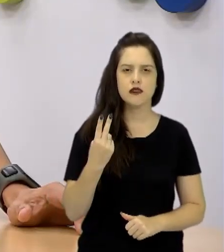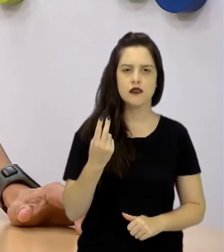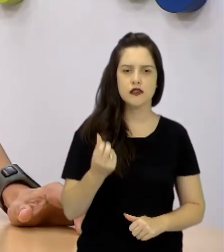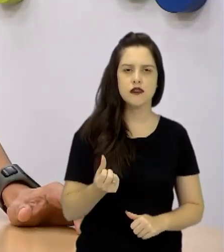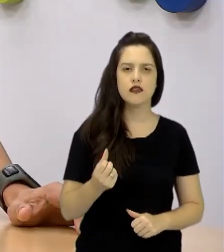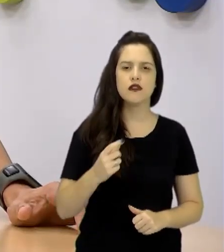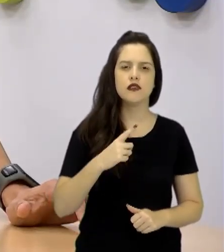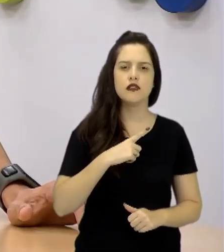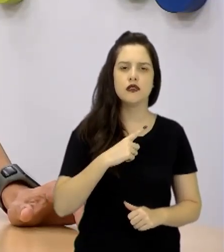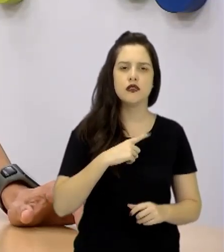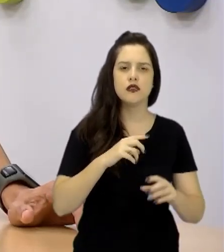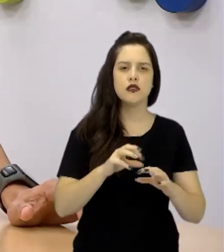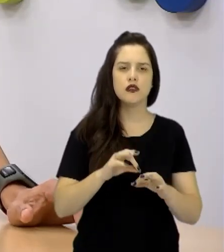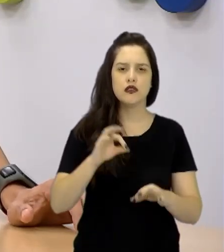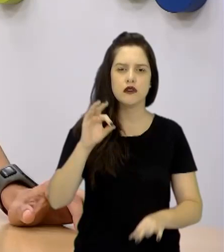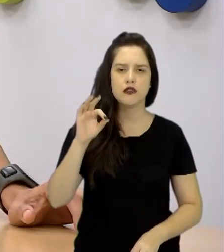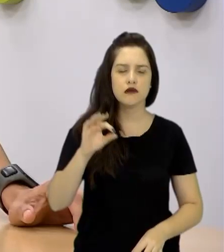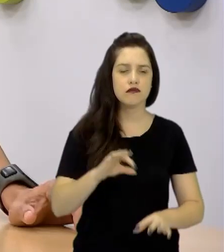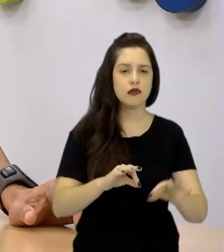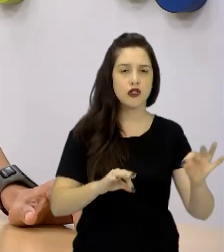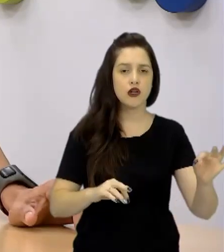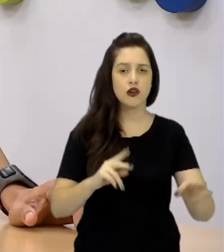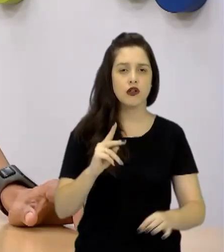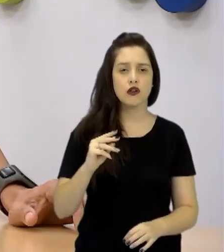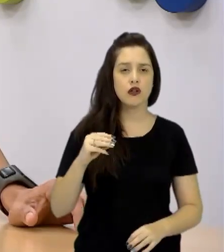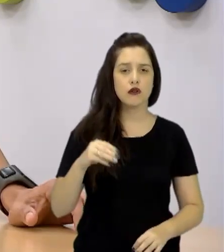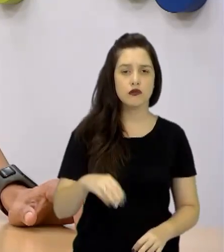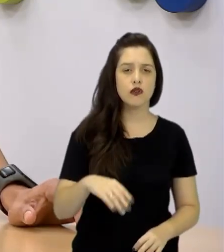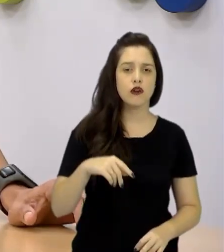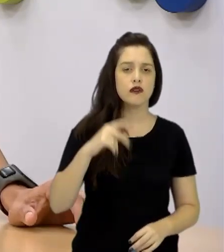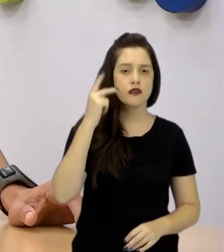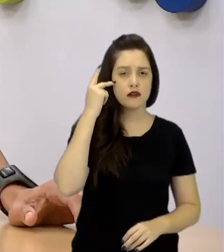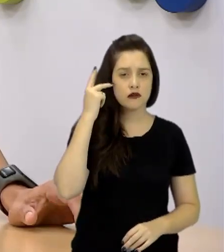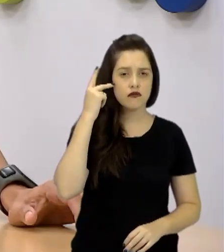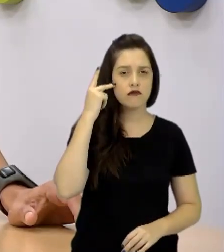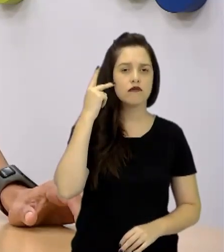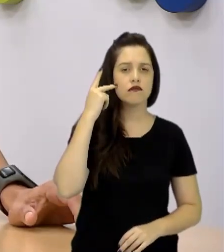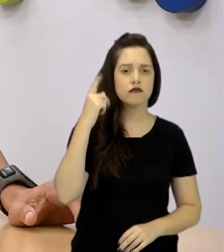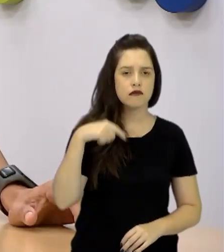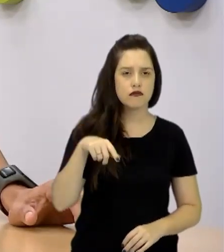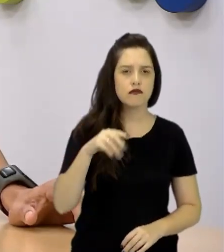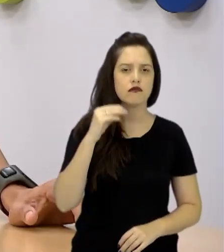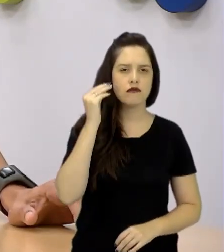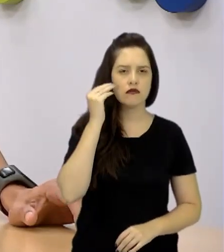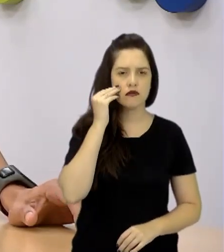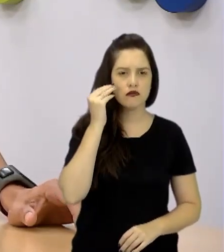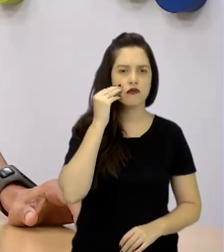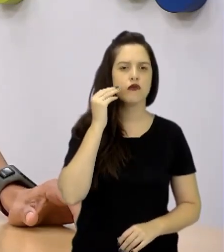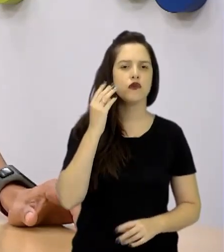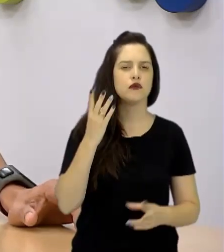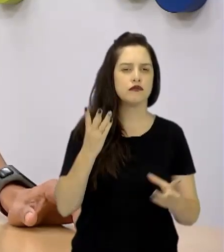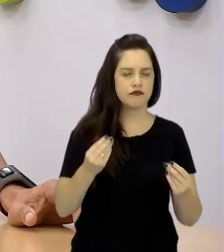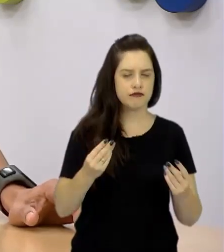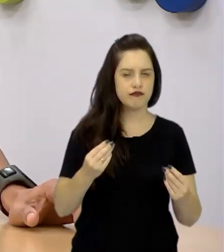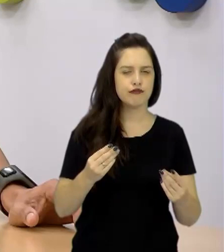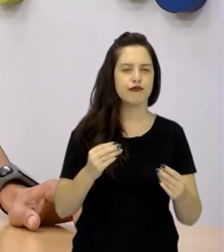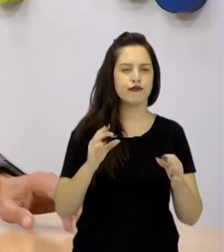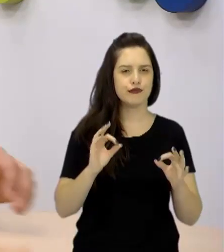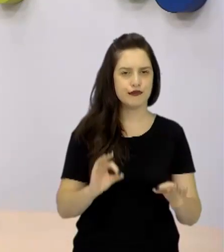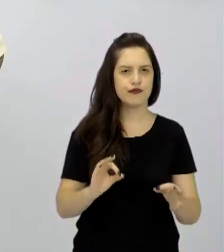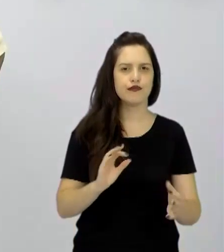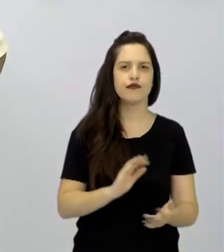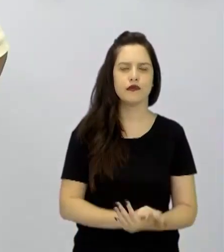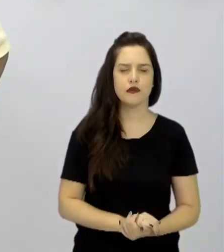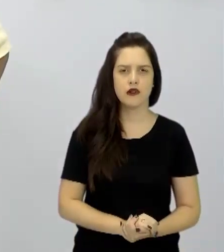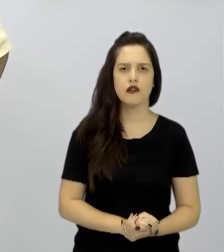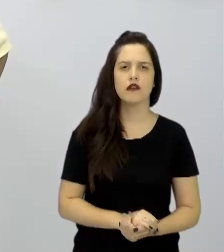166,23 habitantes por quilômetro quadrado da densidade populacional aqui de São Paulo. Veja que deve ter aumentado muito mesmo, né? Nossa,